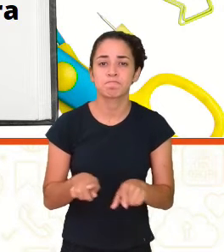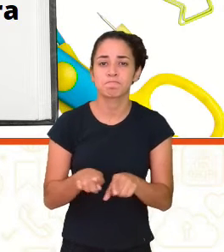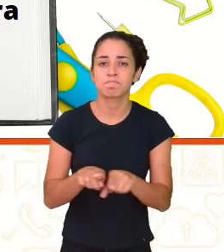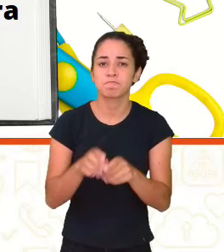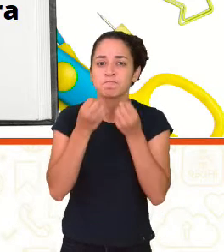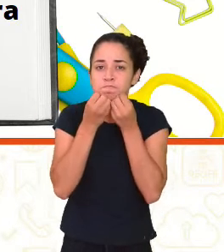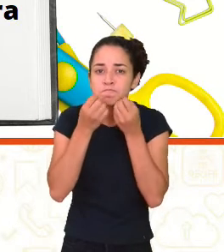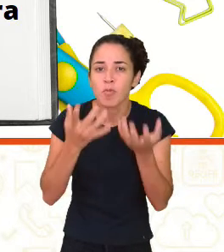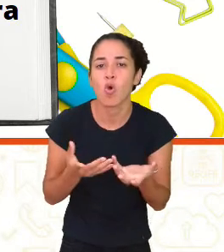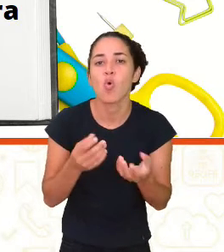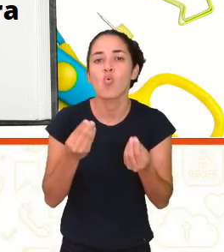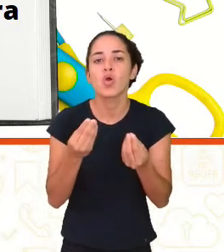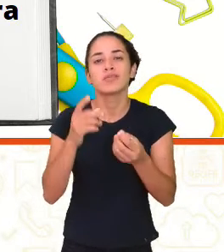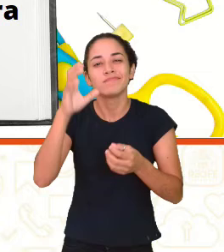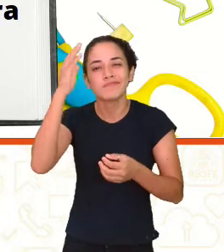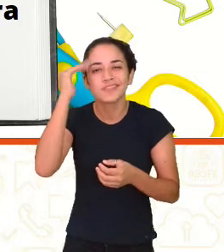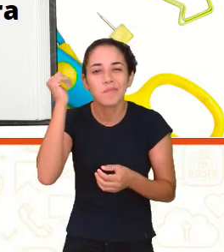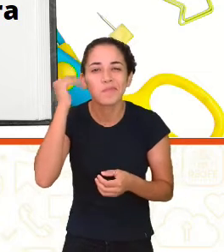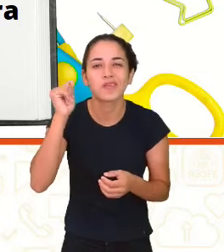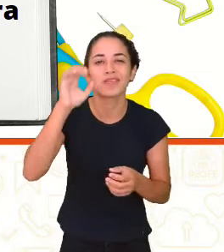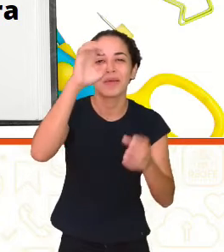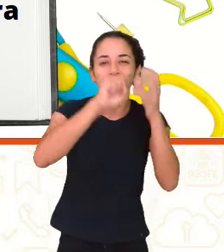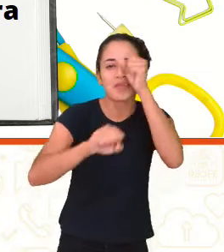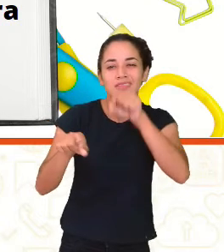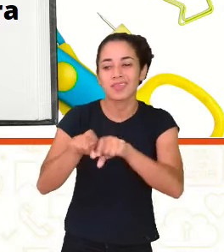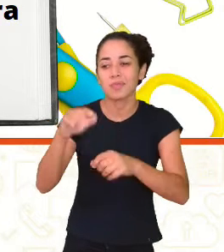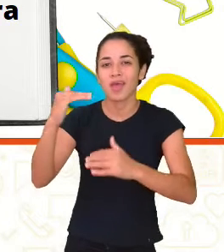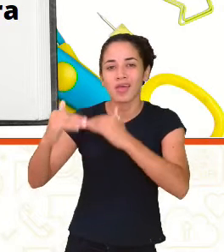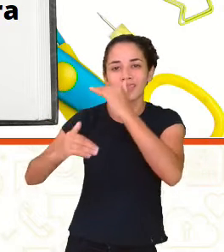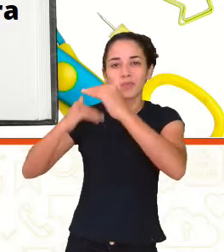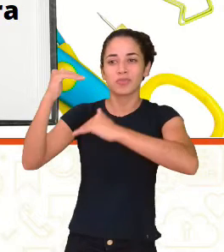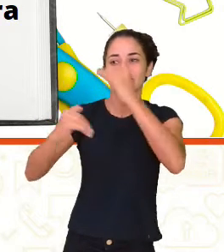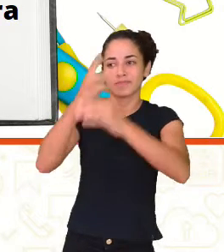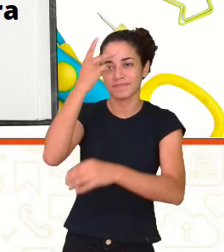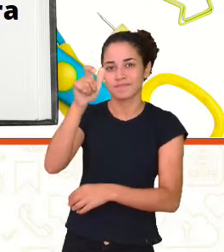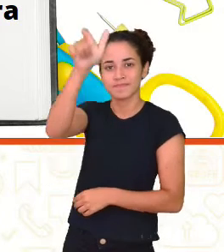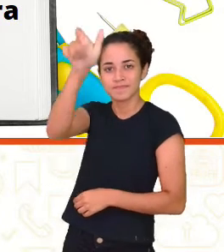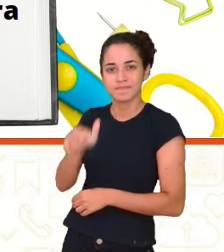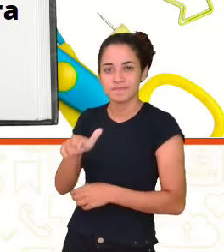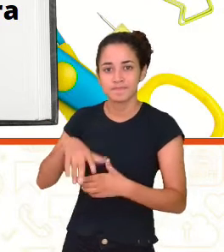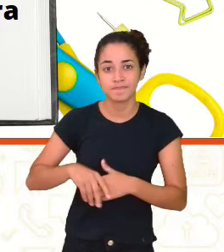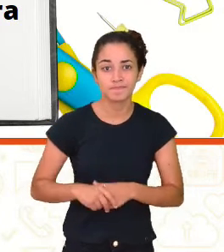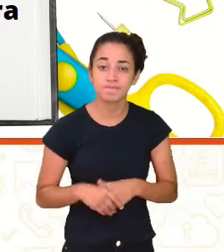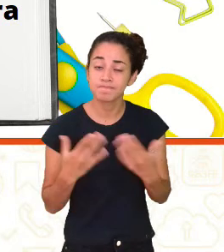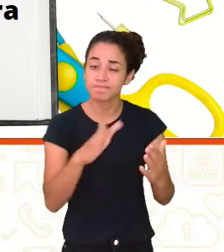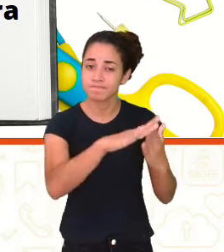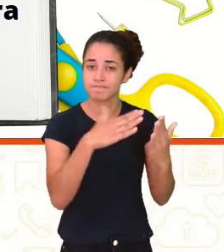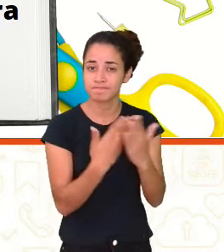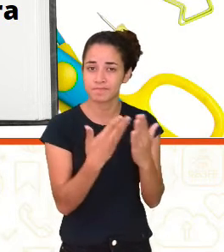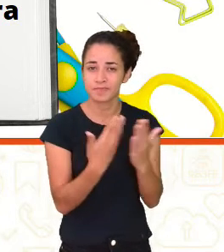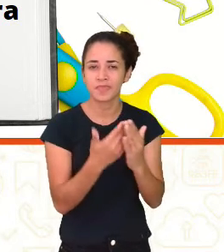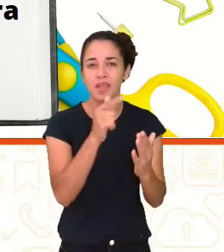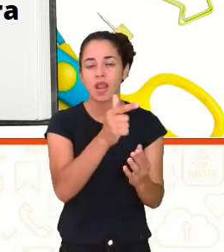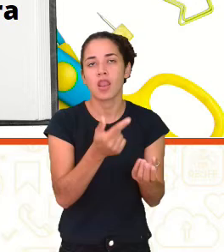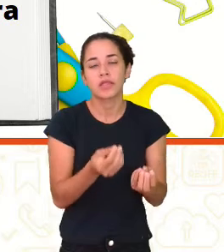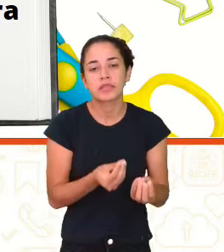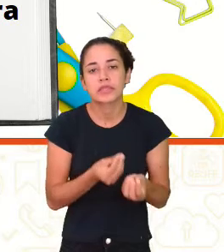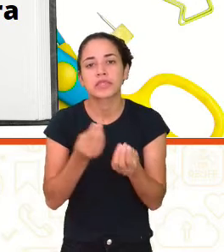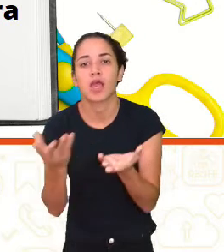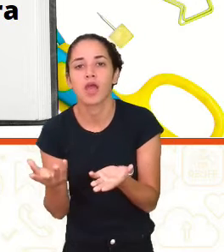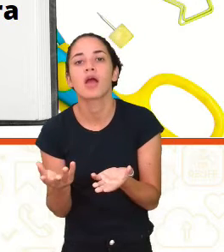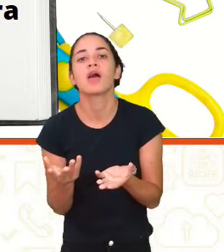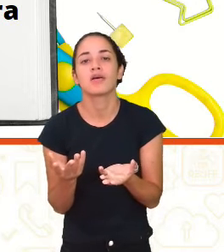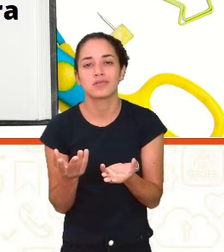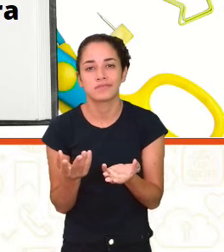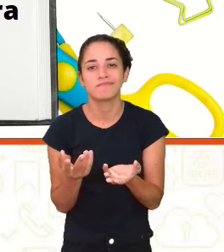de saberes para o desenvolvimento pleno do ser. Então, a escola, ele traz e